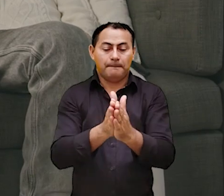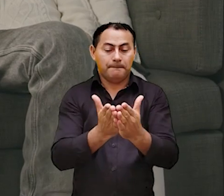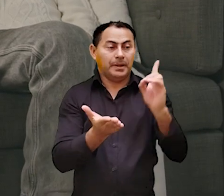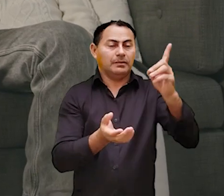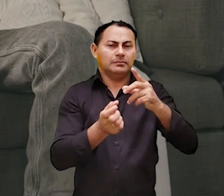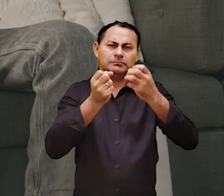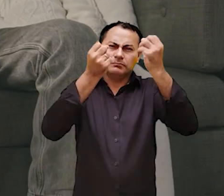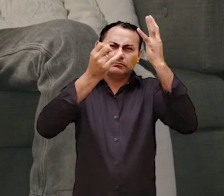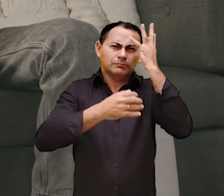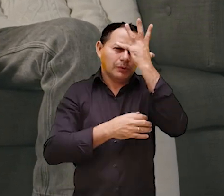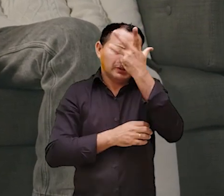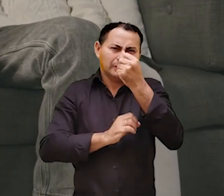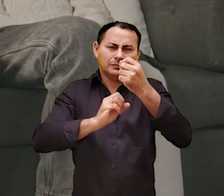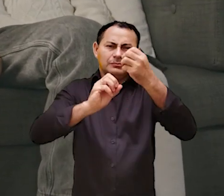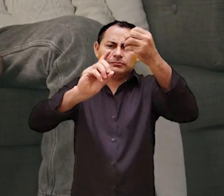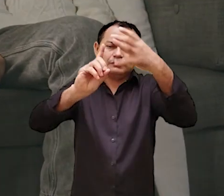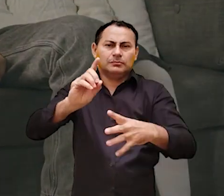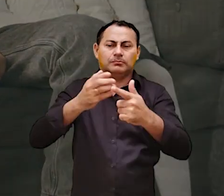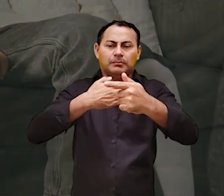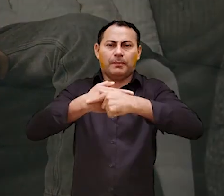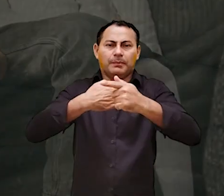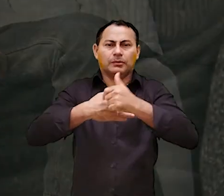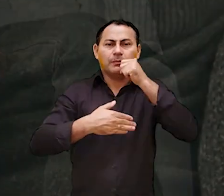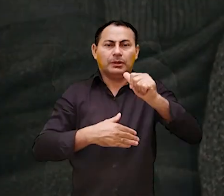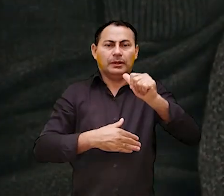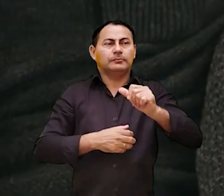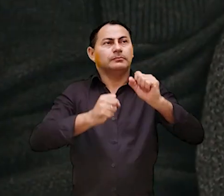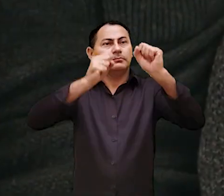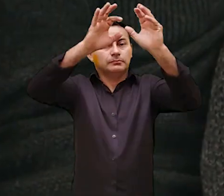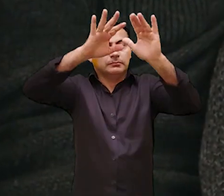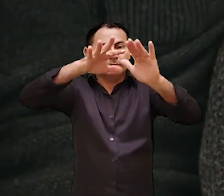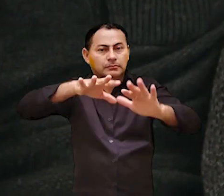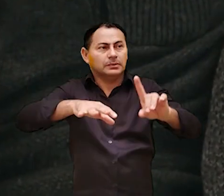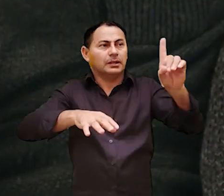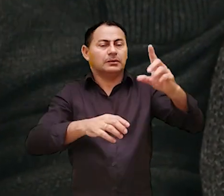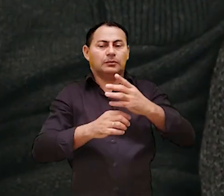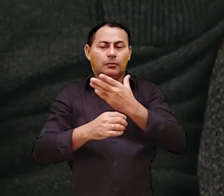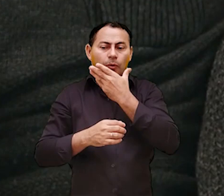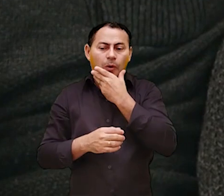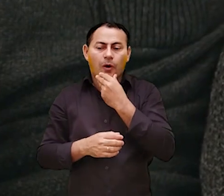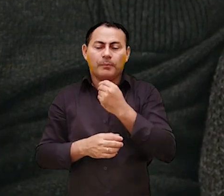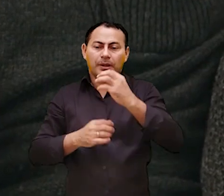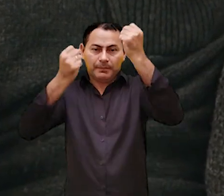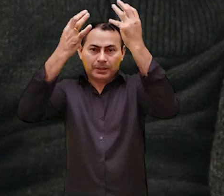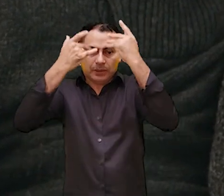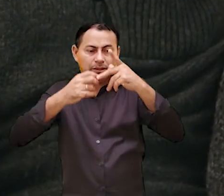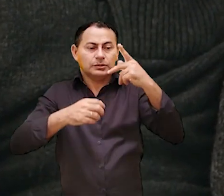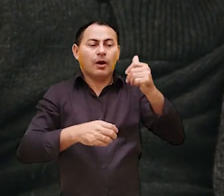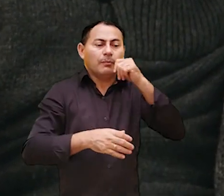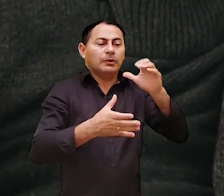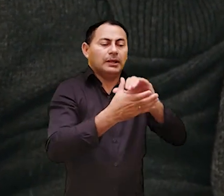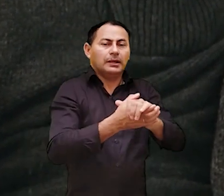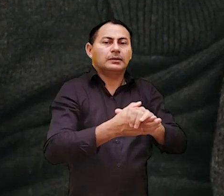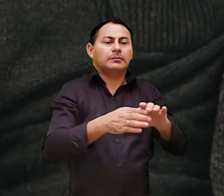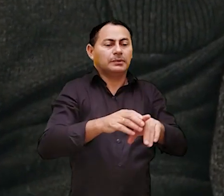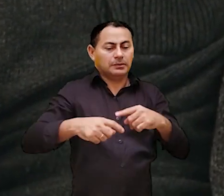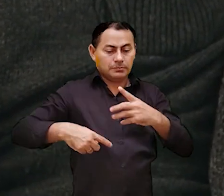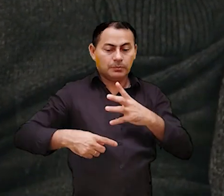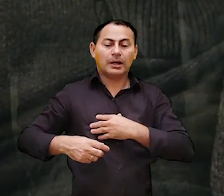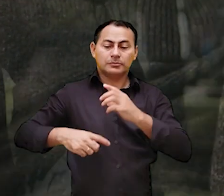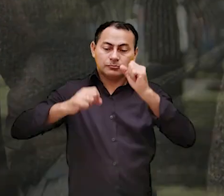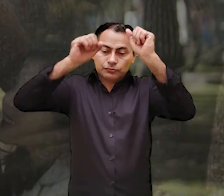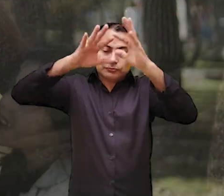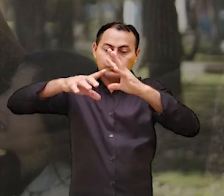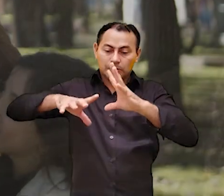a Bíblia traz uma bonita descrição do papel da mulher. As bênçãos de Deus, então, passam do homem abençoado e de sua mulher frutífera